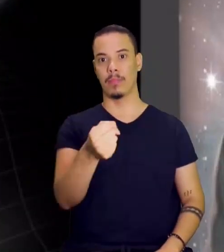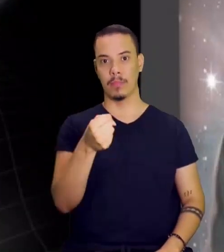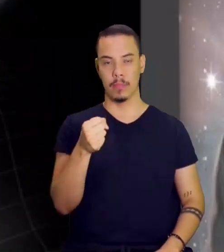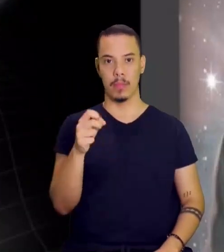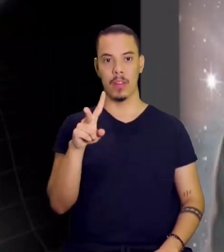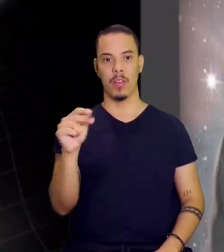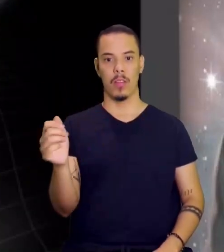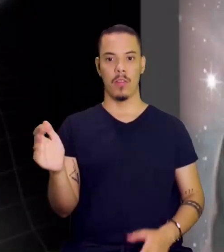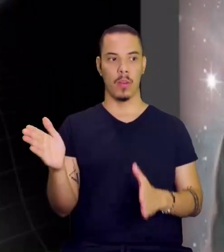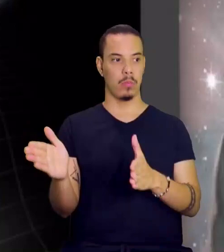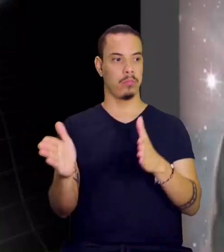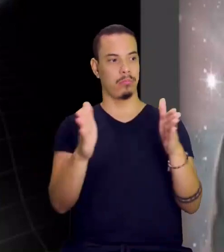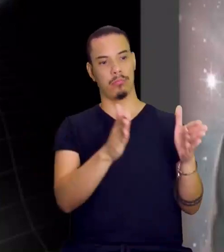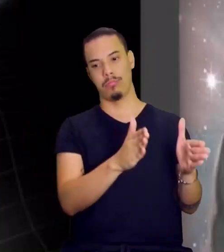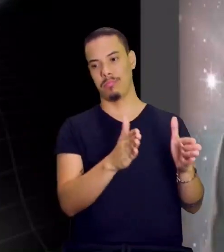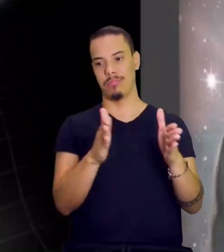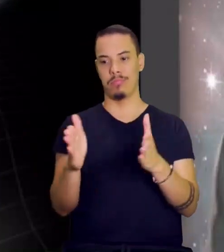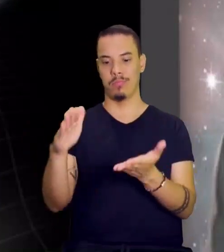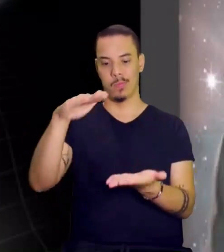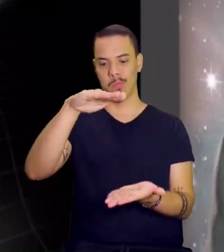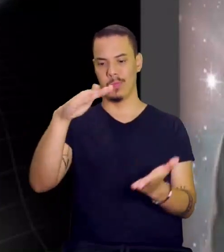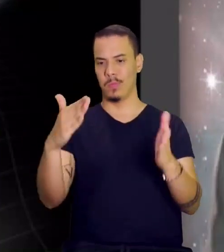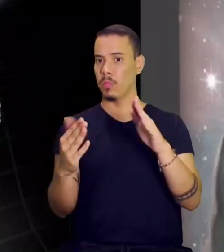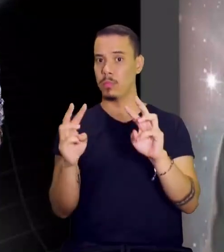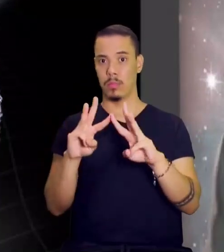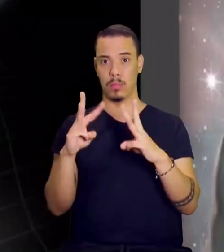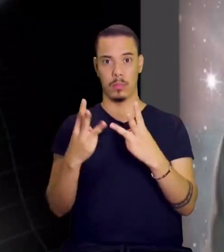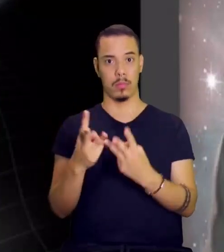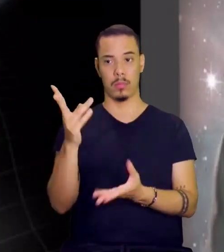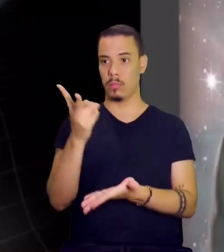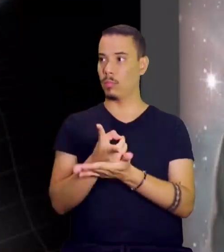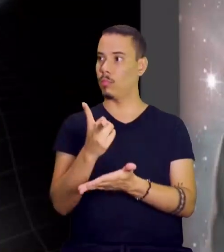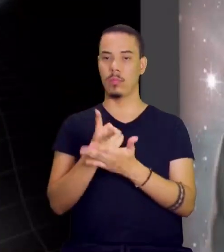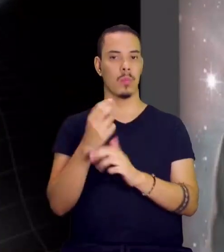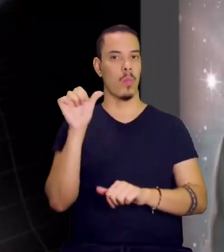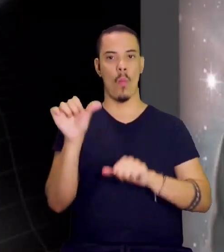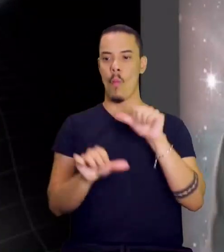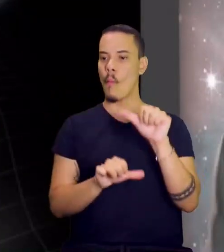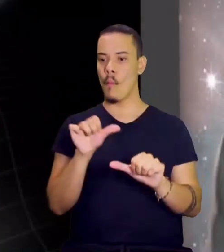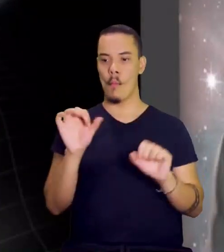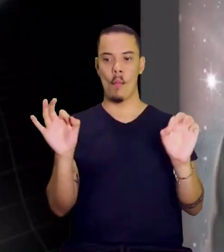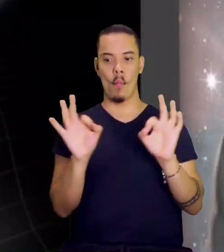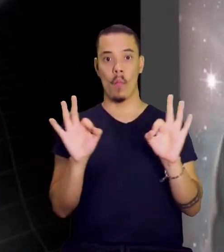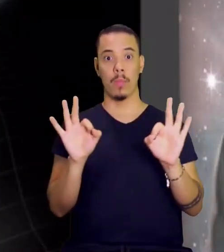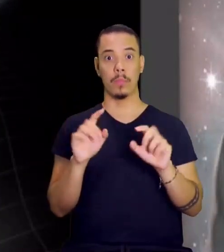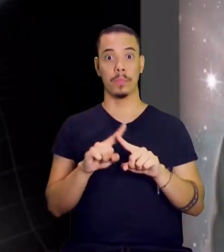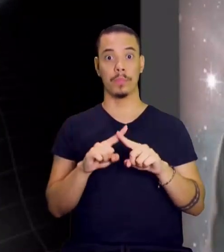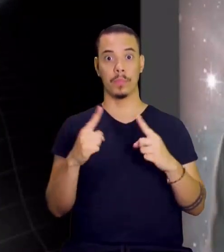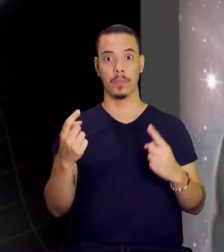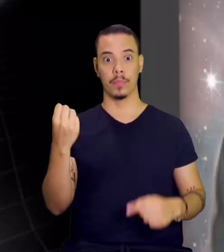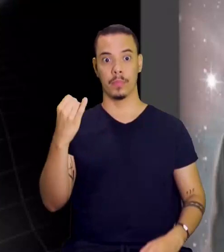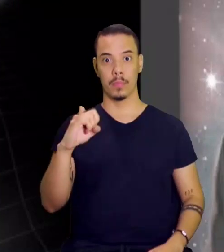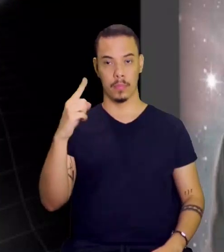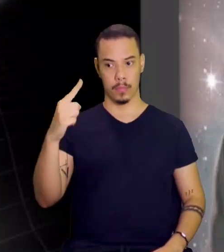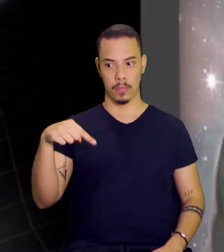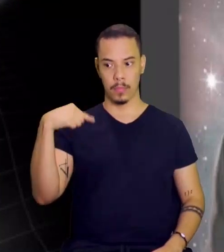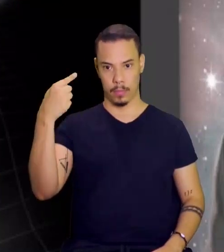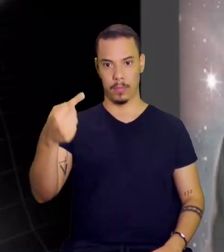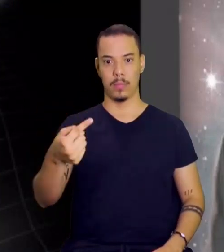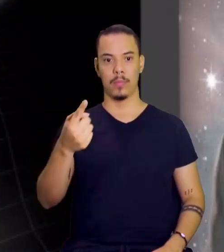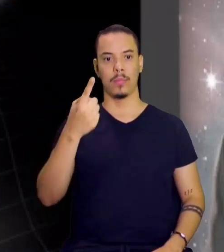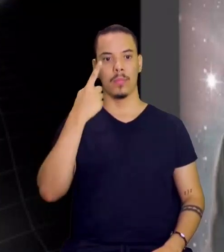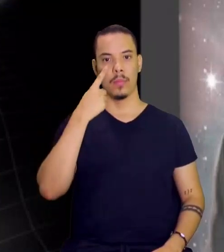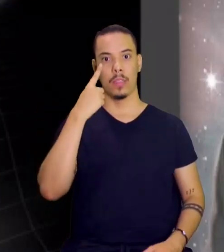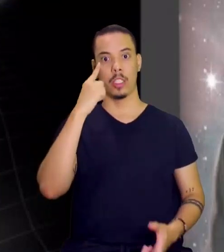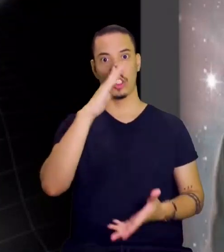para um lado ou para outro, ou deitado, ou em pé, ele tem uma massa. Exato. Não vai interferir em nada. Mas depois nós vamos ver uma outra grandeza, que seria